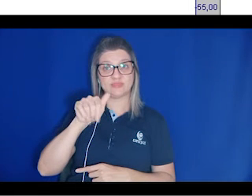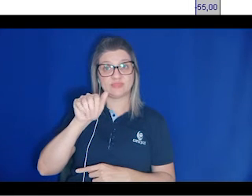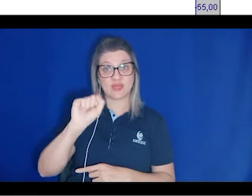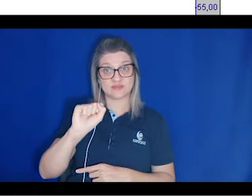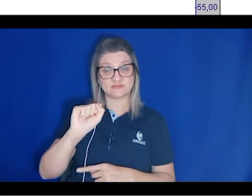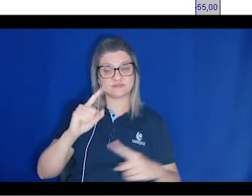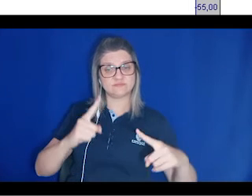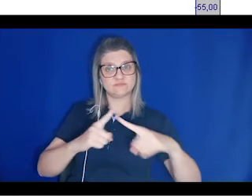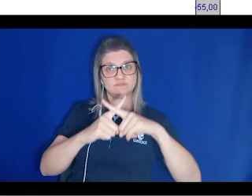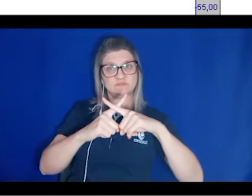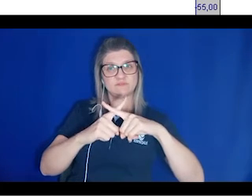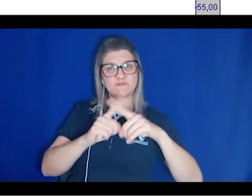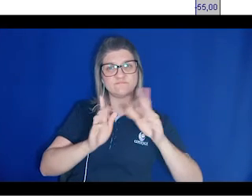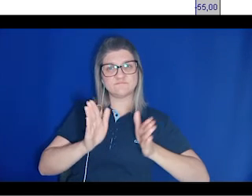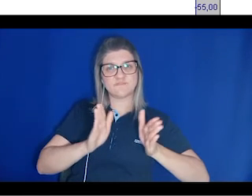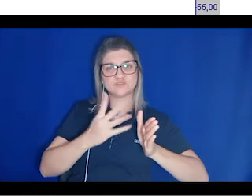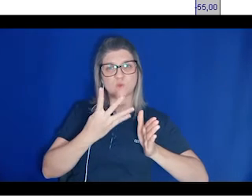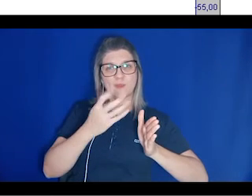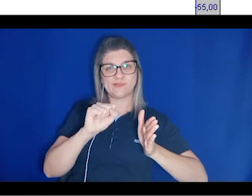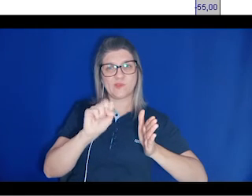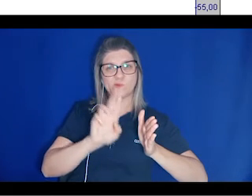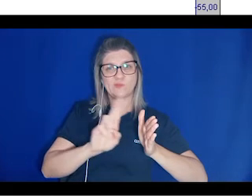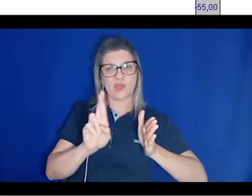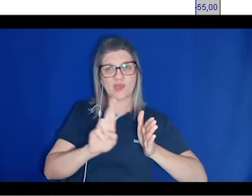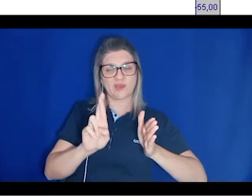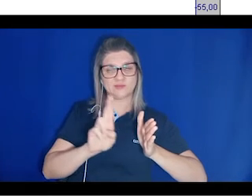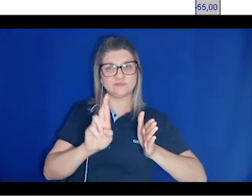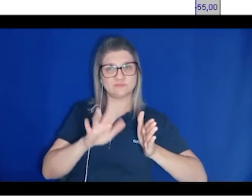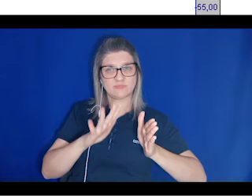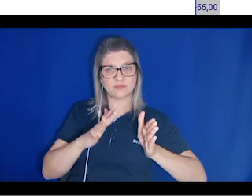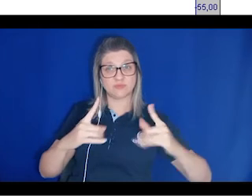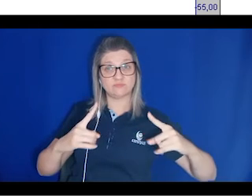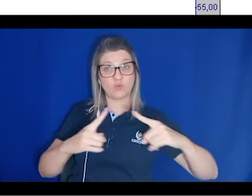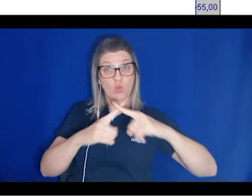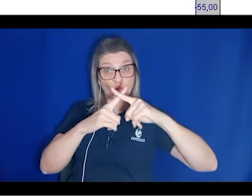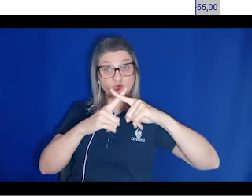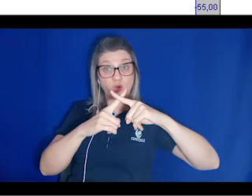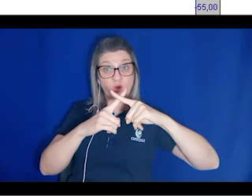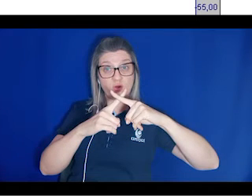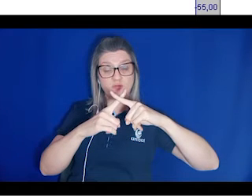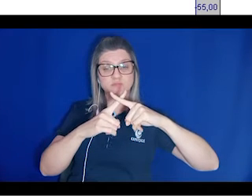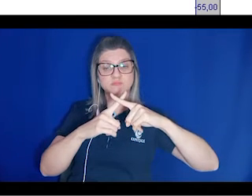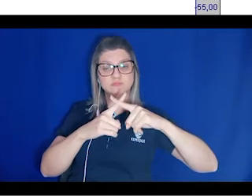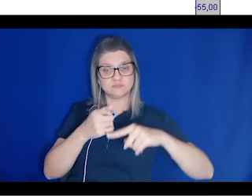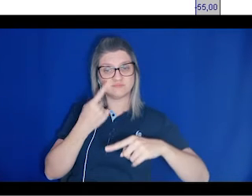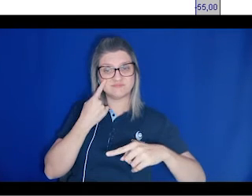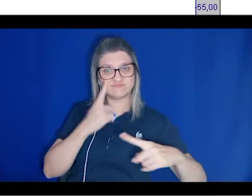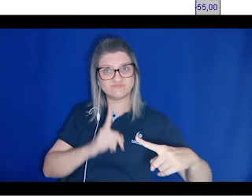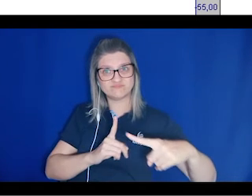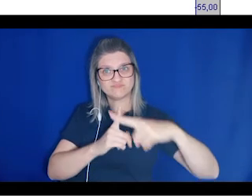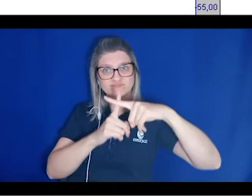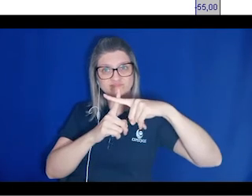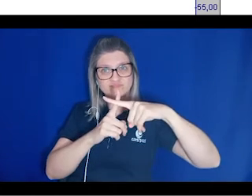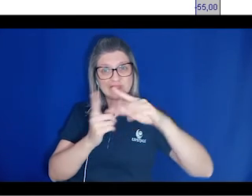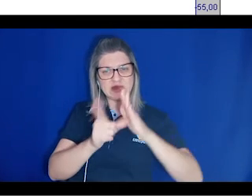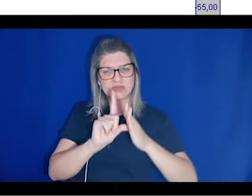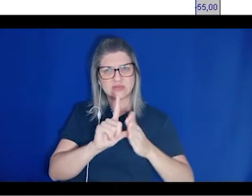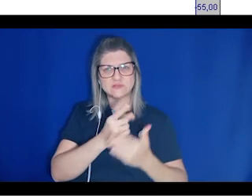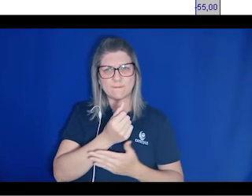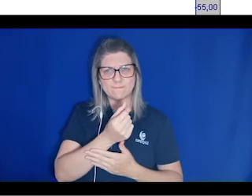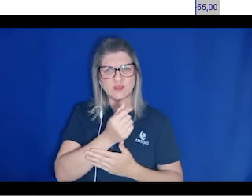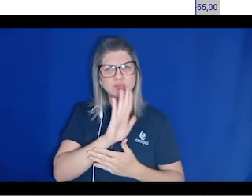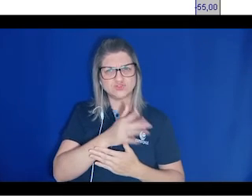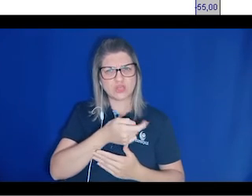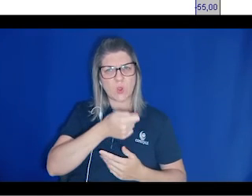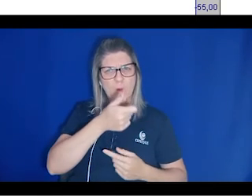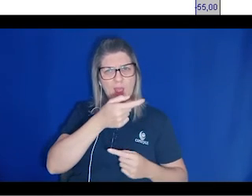faixa dos R$ 48,00 perto disso. Deu cruzamento. Vejam que antes de dar o cruzamento, os preços já haviam cruzado